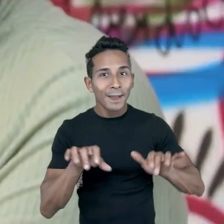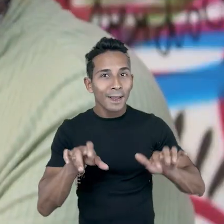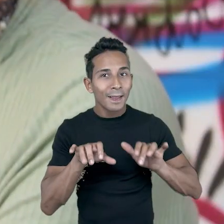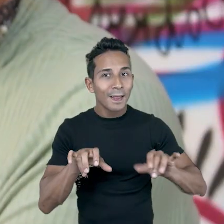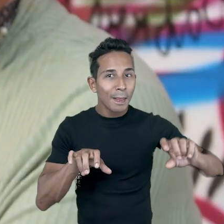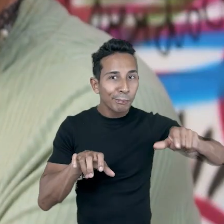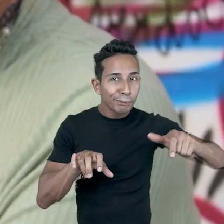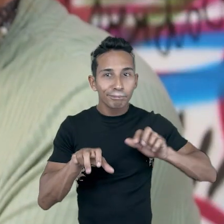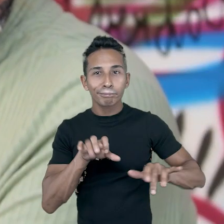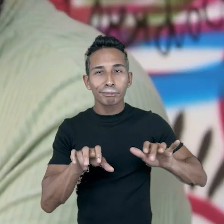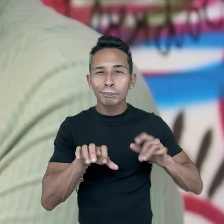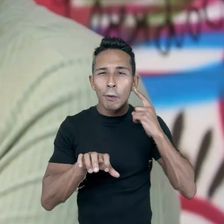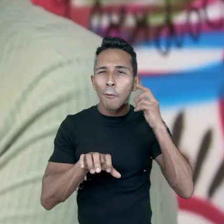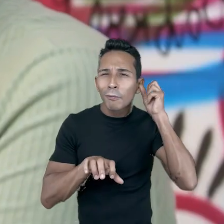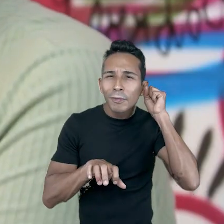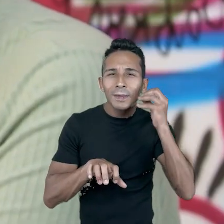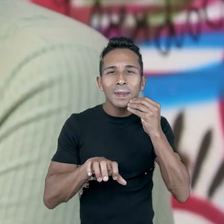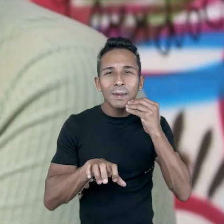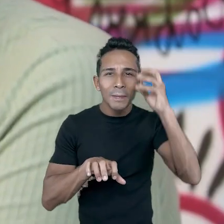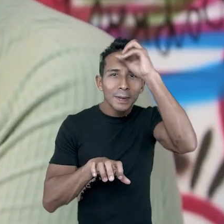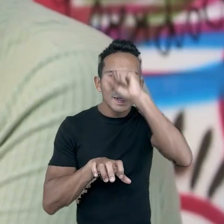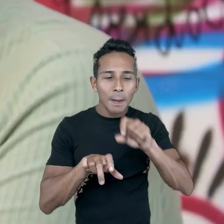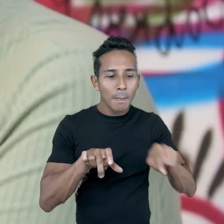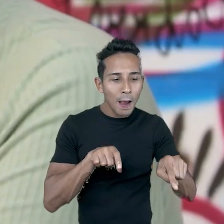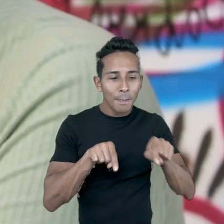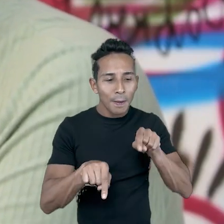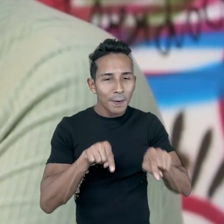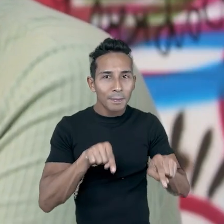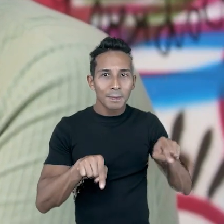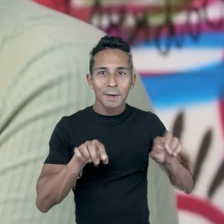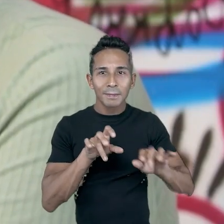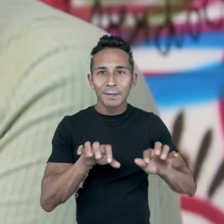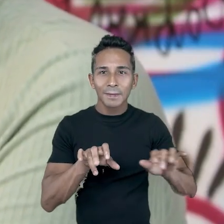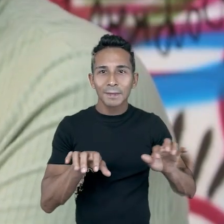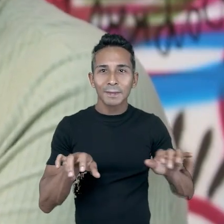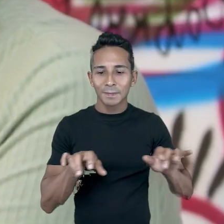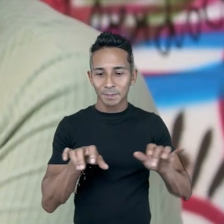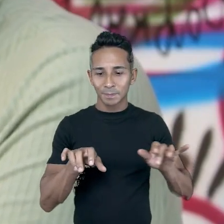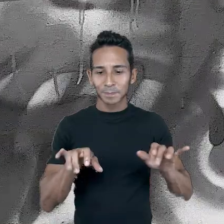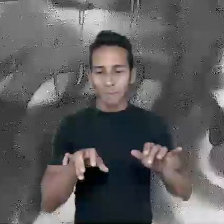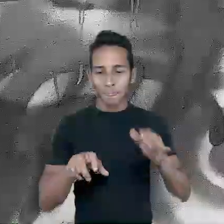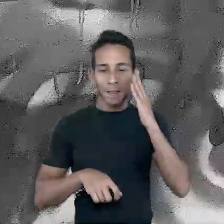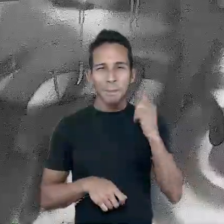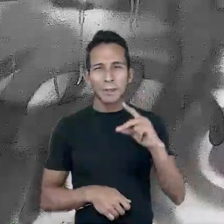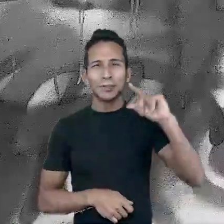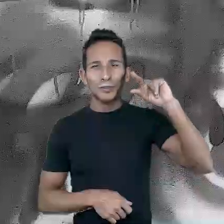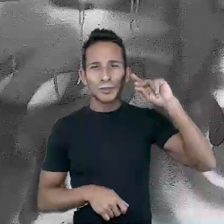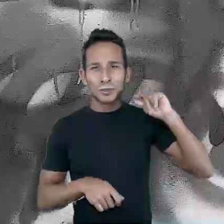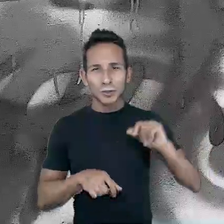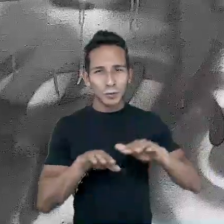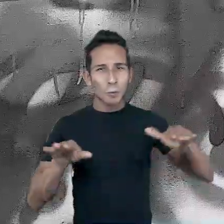eu ligava lá e tentava tirar de ouvido os ritmos, as notas, sabe? E era